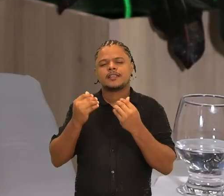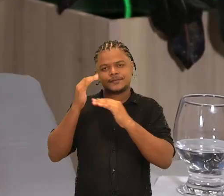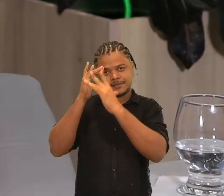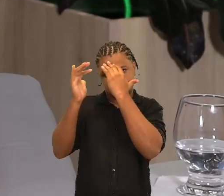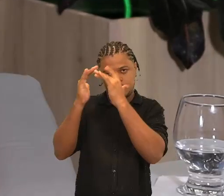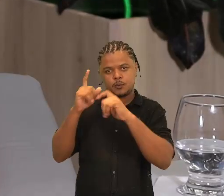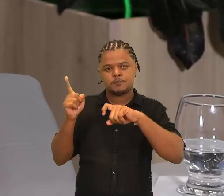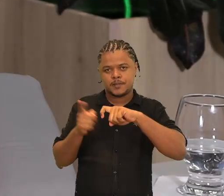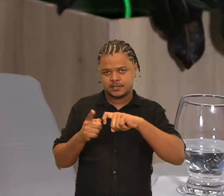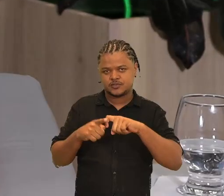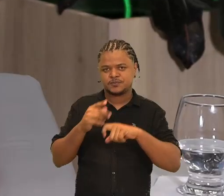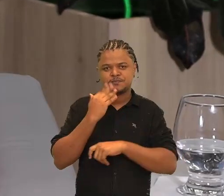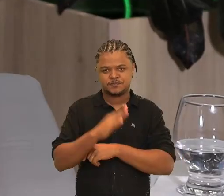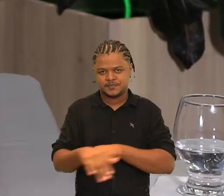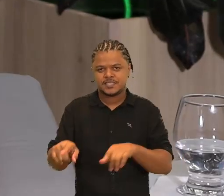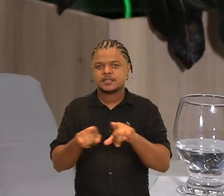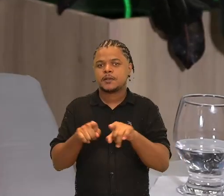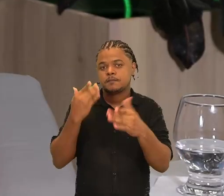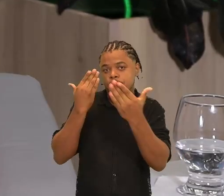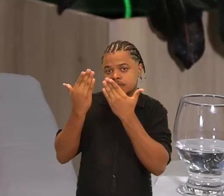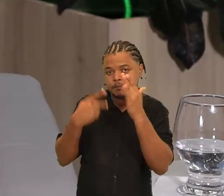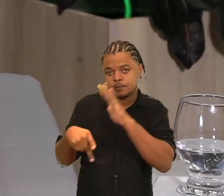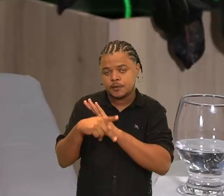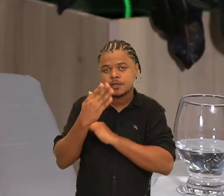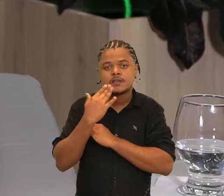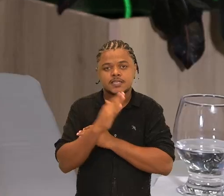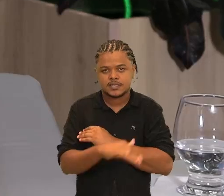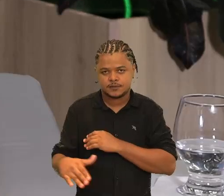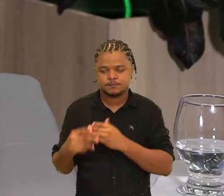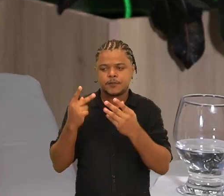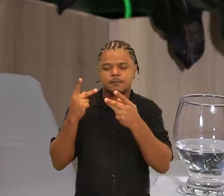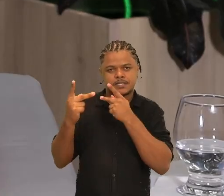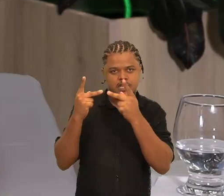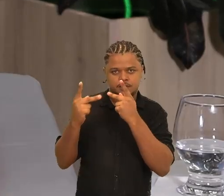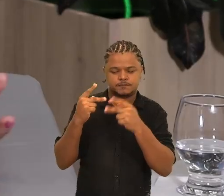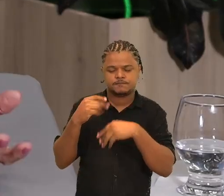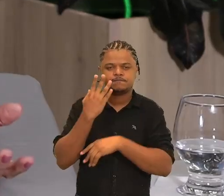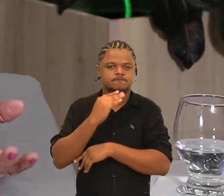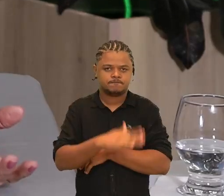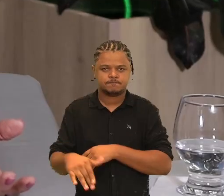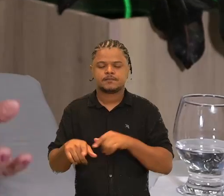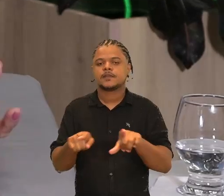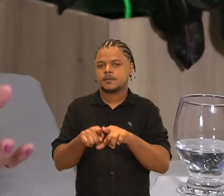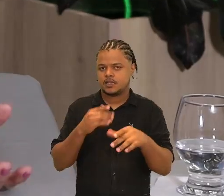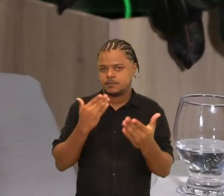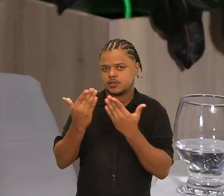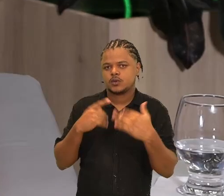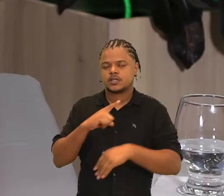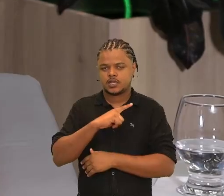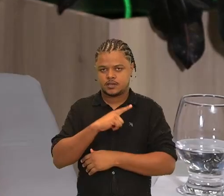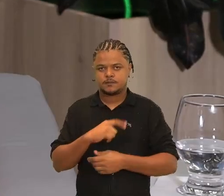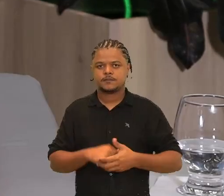neuropediatra e o psiquiatra infantil. Então, toda essa equipe junto, e o neuropsicólogo também, que é